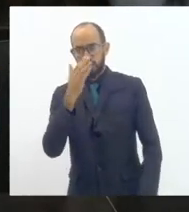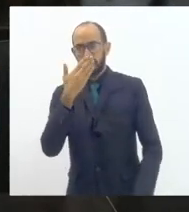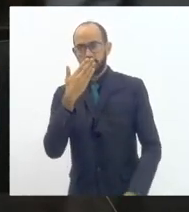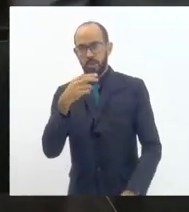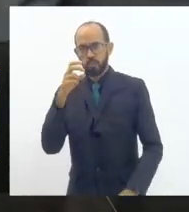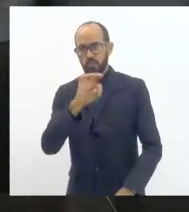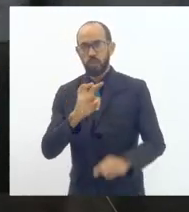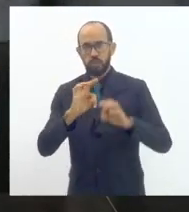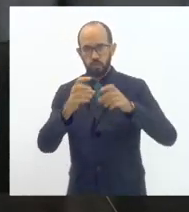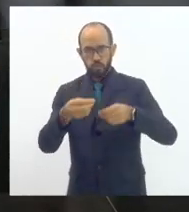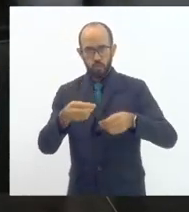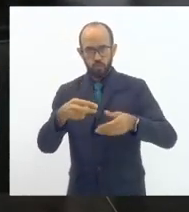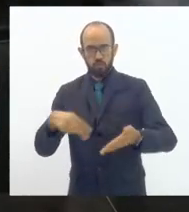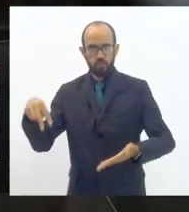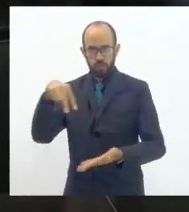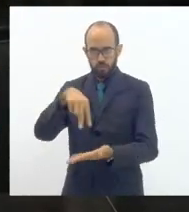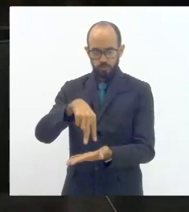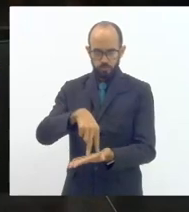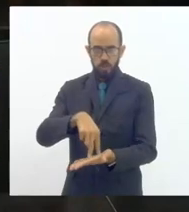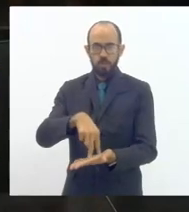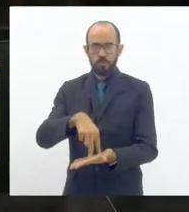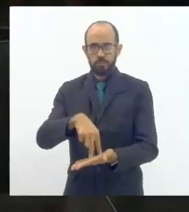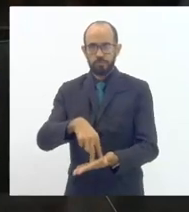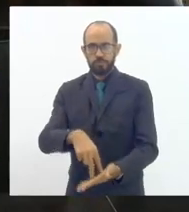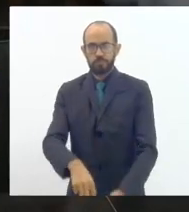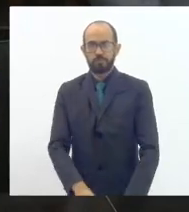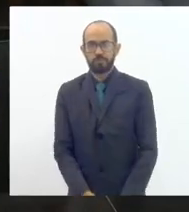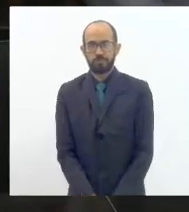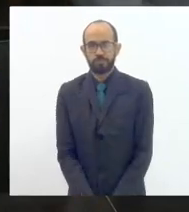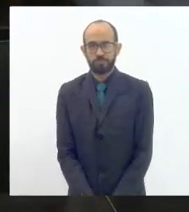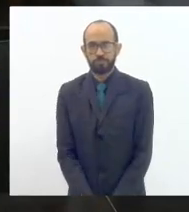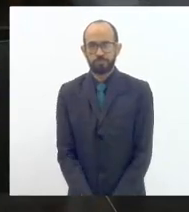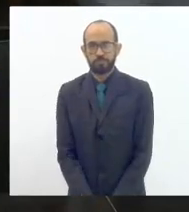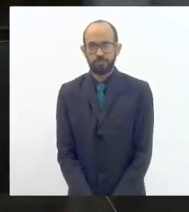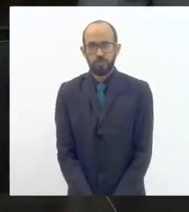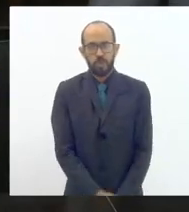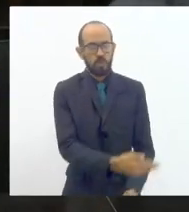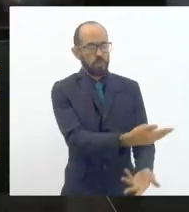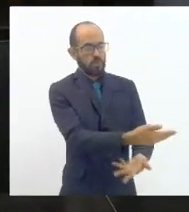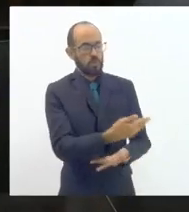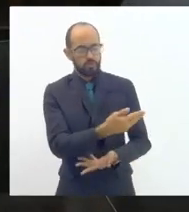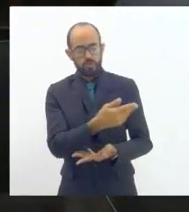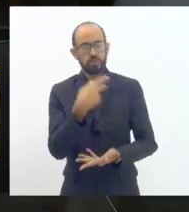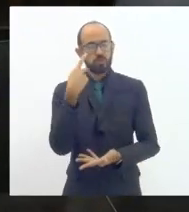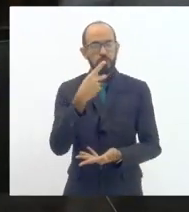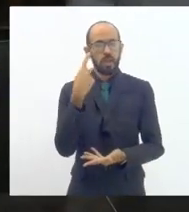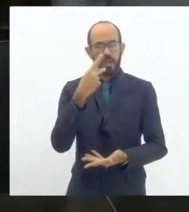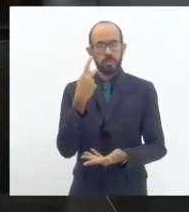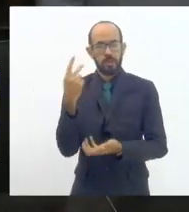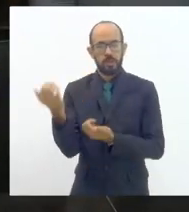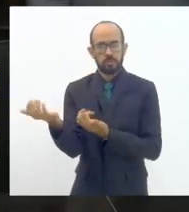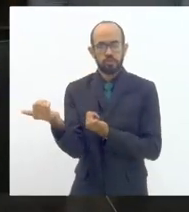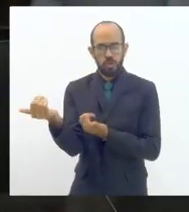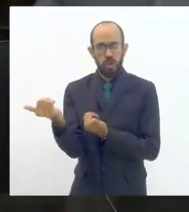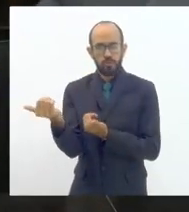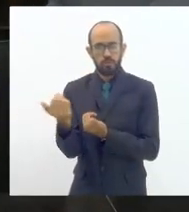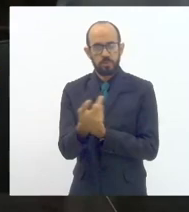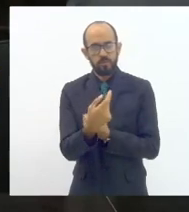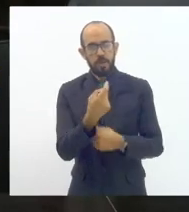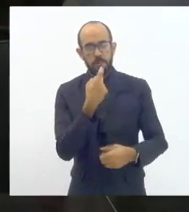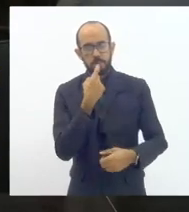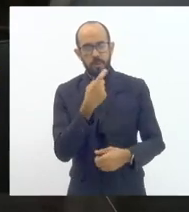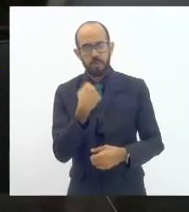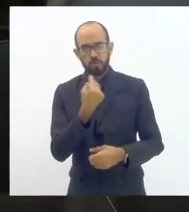todos e todas fiquem de pé e chamo os dois parlamentares juvenis para estarem aqui próximo de nós